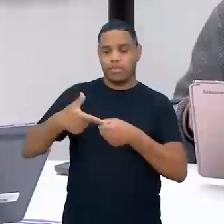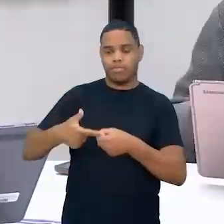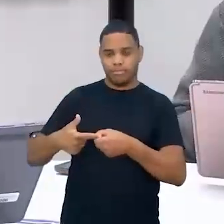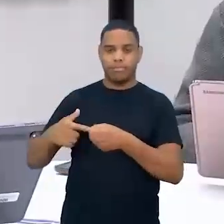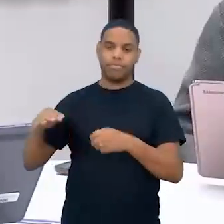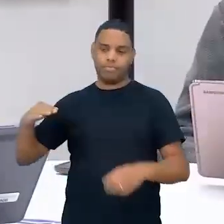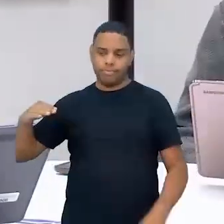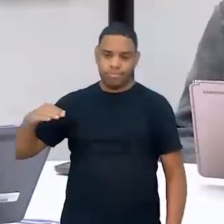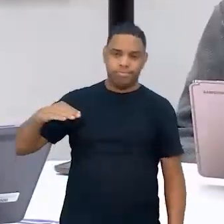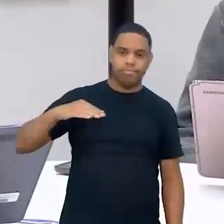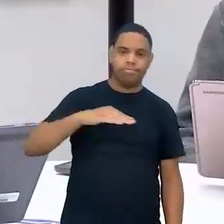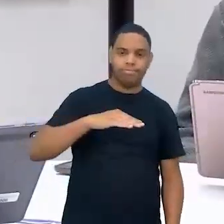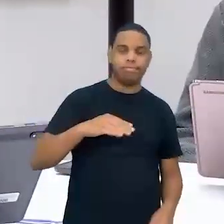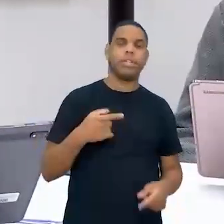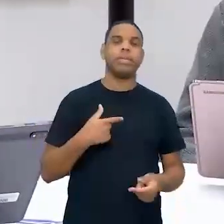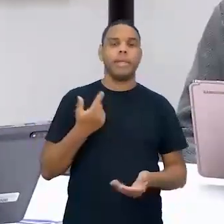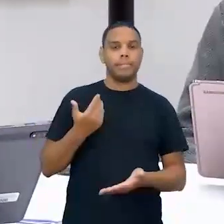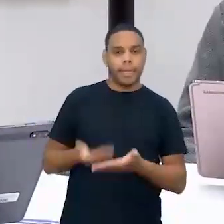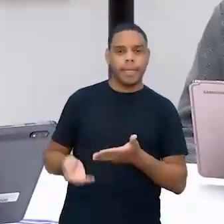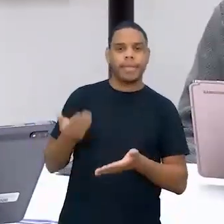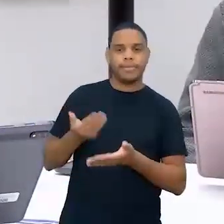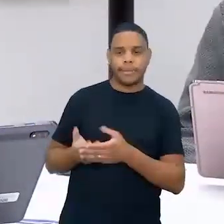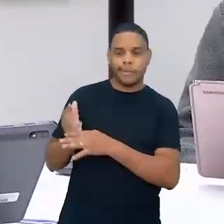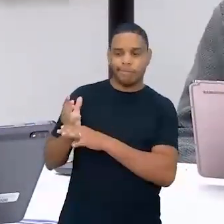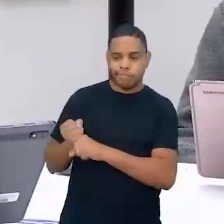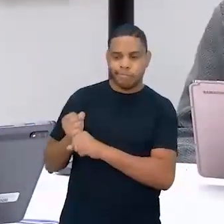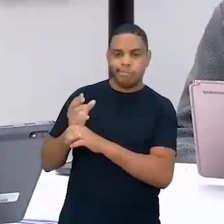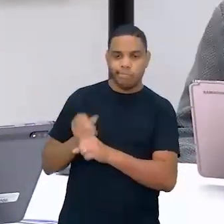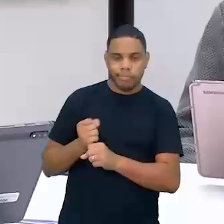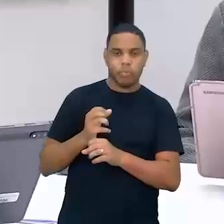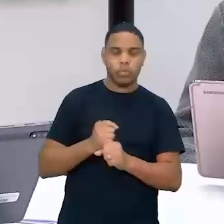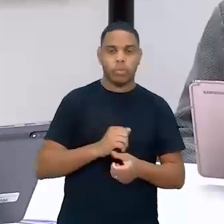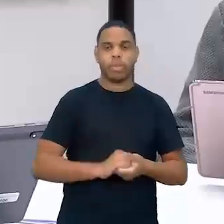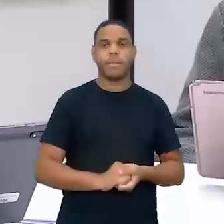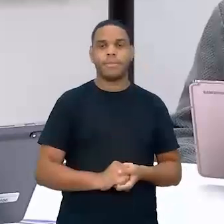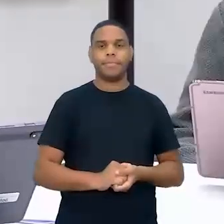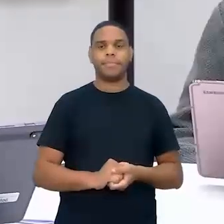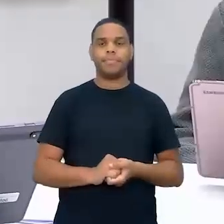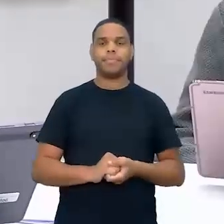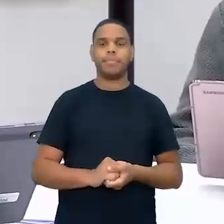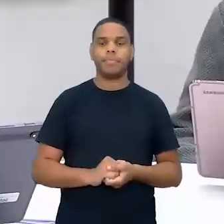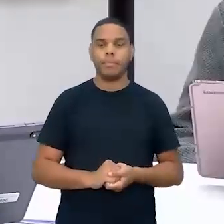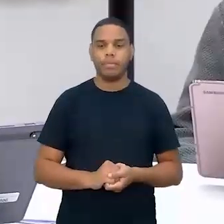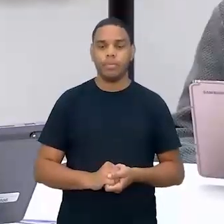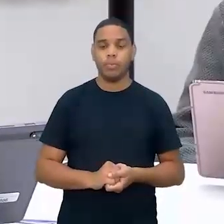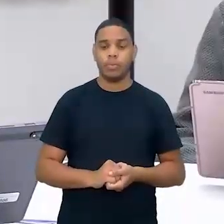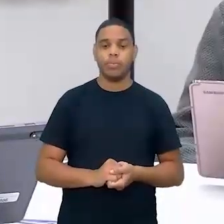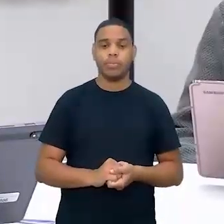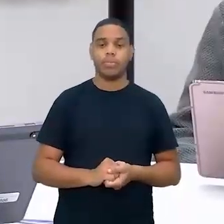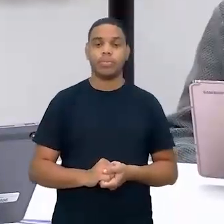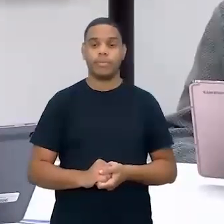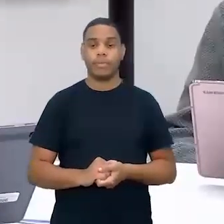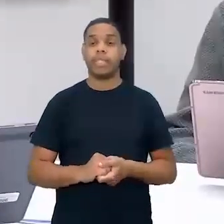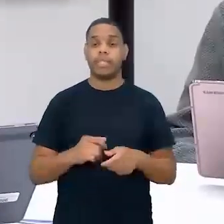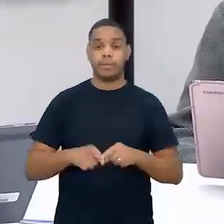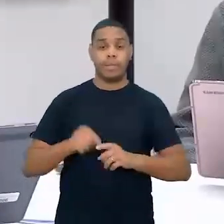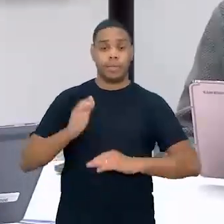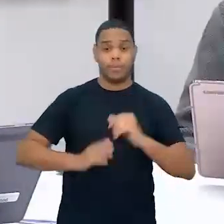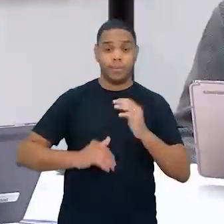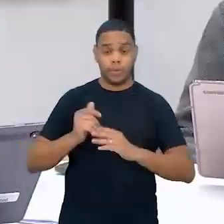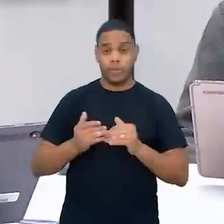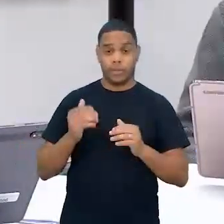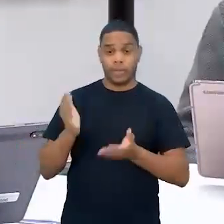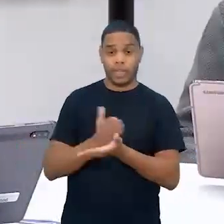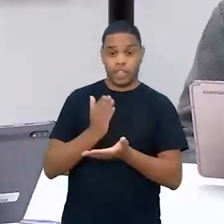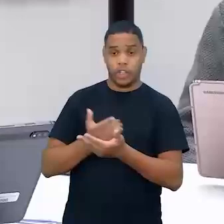transporte daquela alface. Então, é uma coisa que vai somando em cadeia. Um dos parceiros da produção desse livro, né,